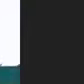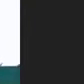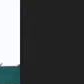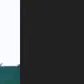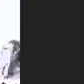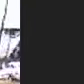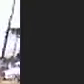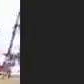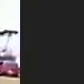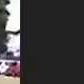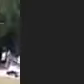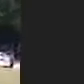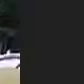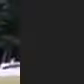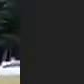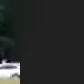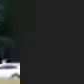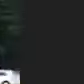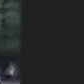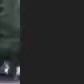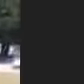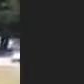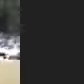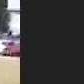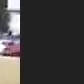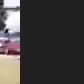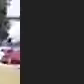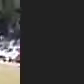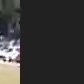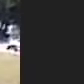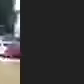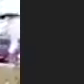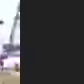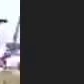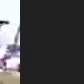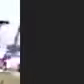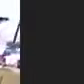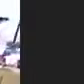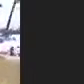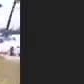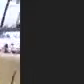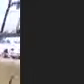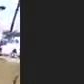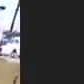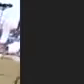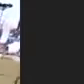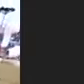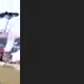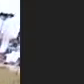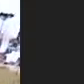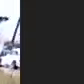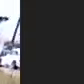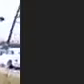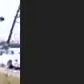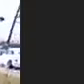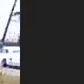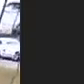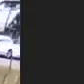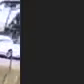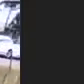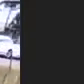pedido do sindicato, né, dos metalúrgicos da Grande Curitiba, os demais trabalhadores foram todos para fora em